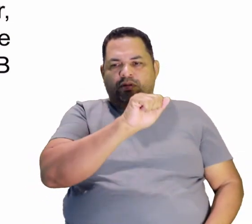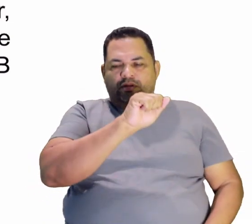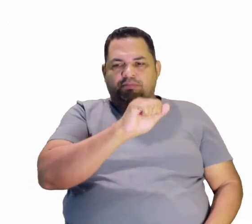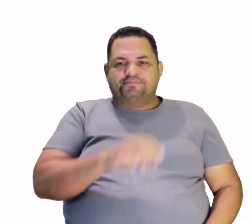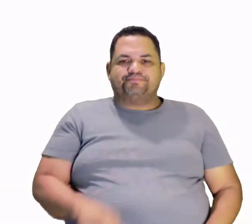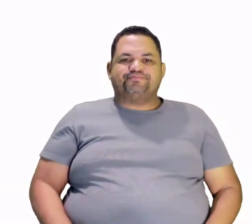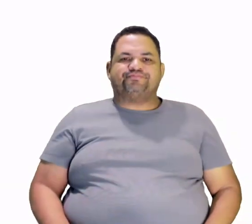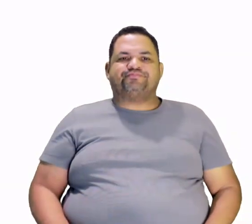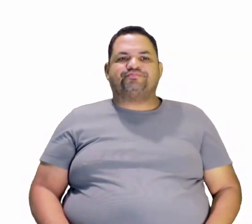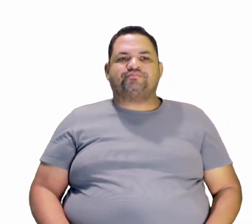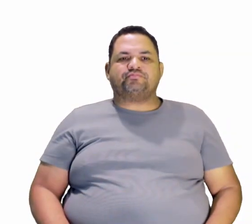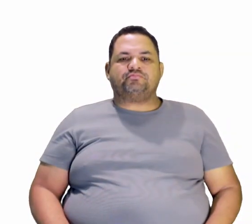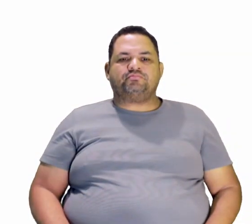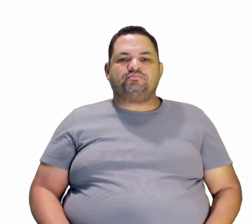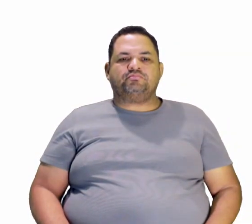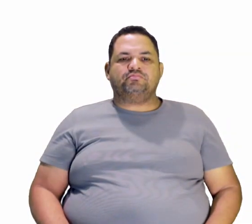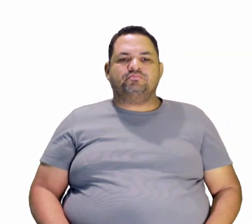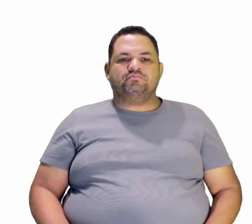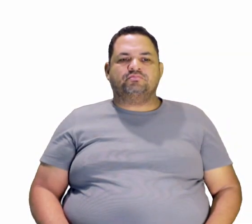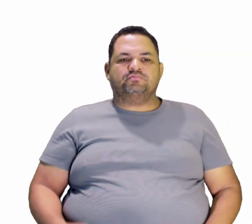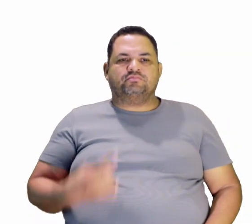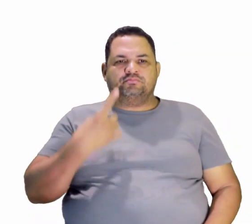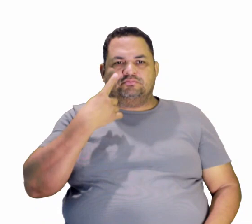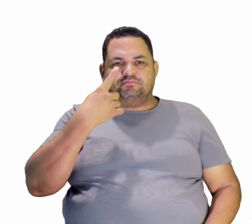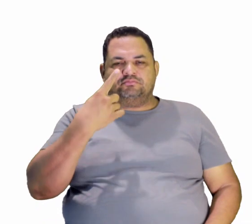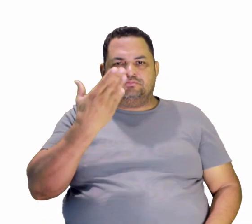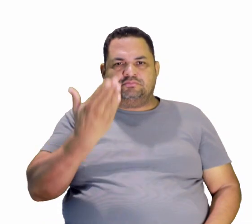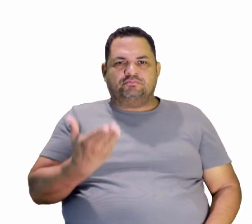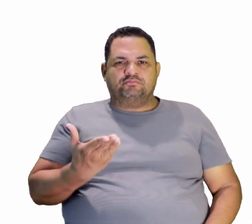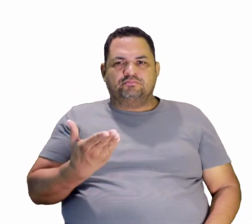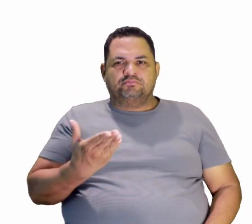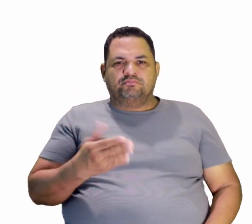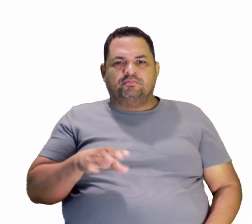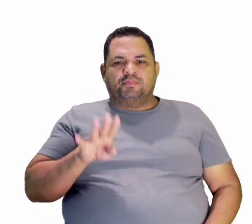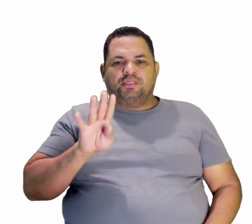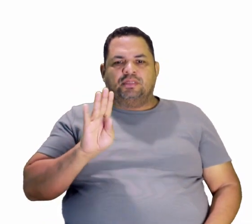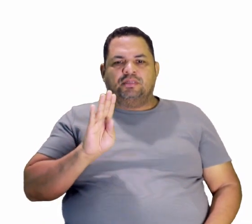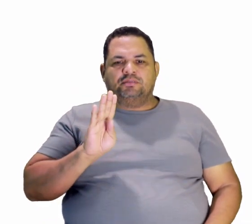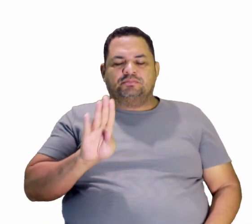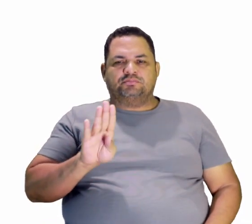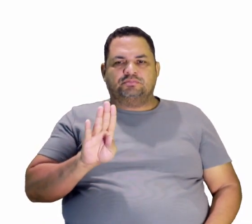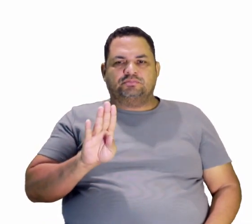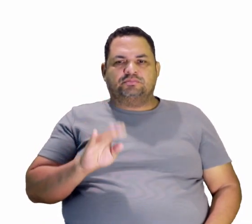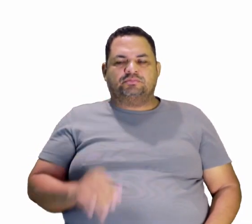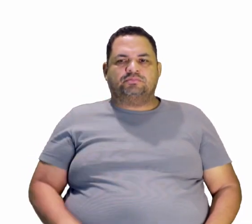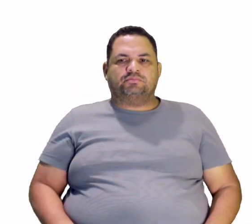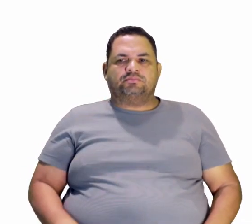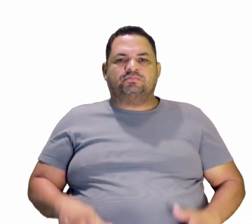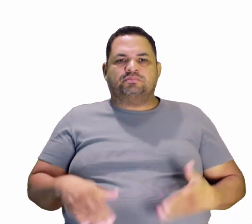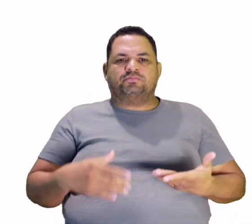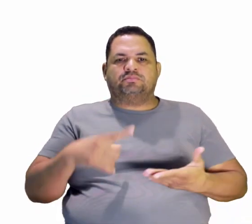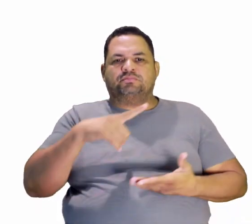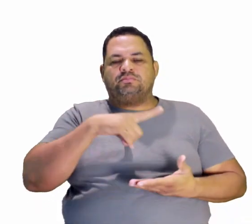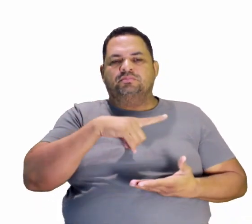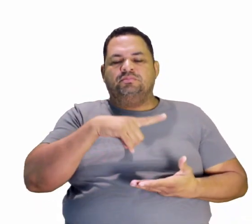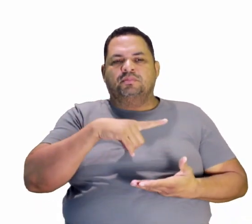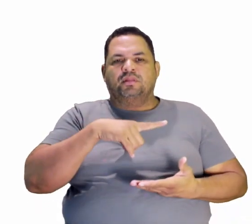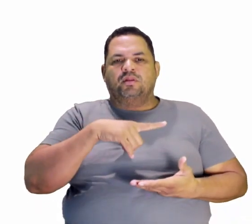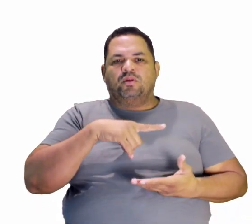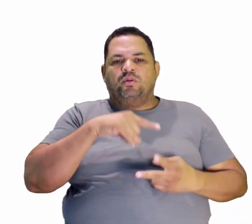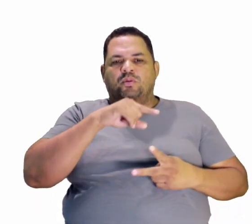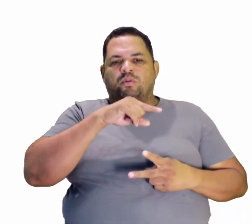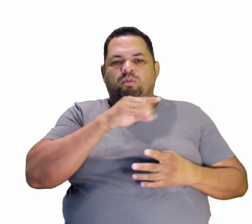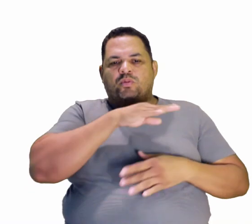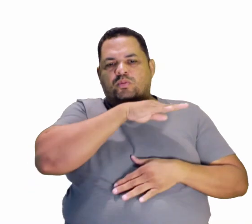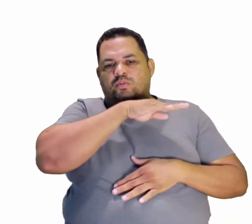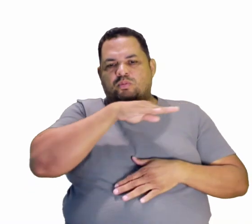vamos lá. Ó, vamos considerar o lançamento de um projeto em B a um ângulo θ com horizontal e com modo